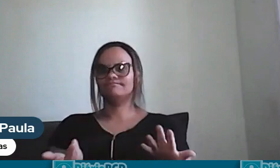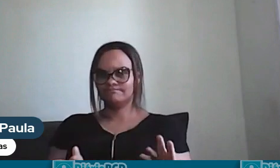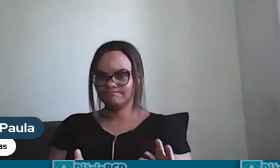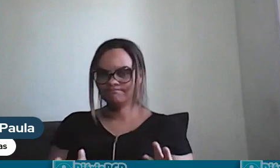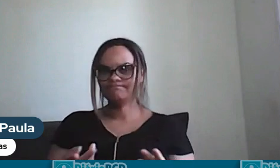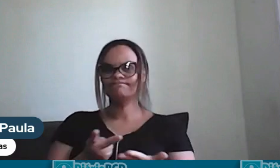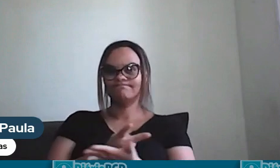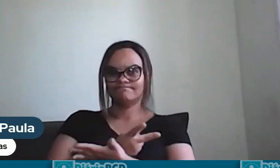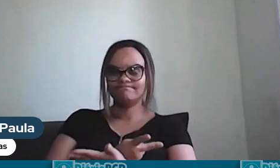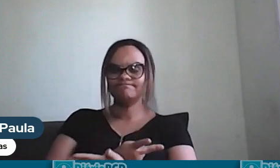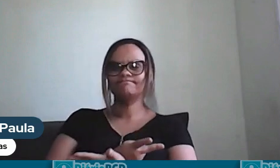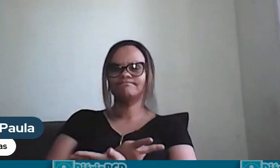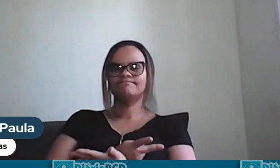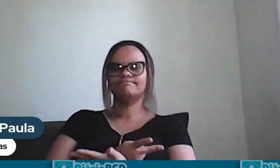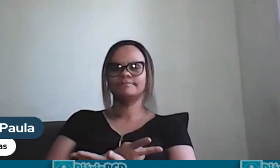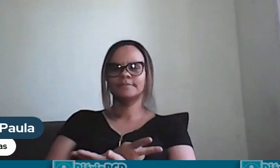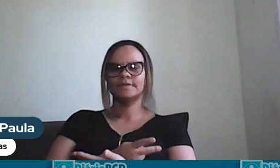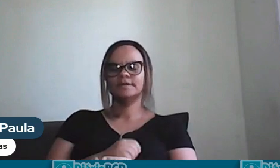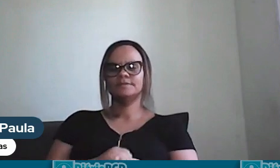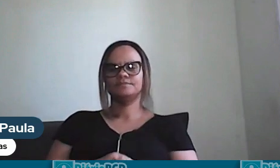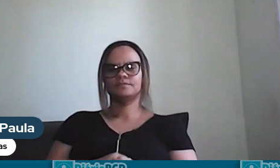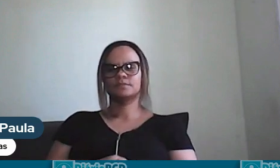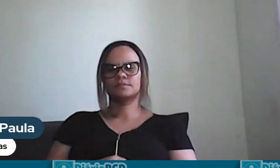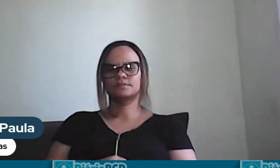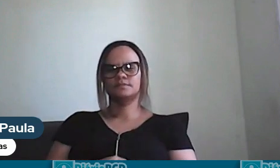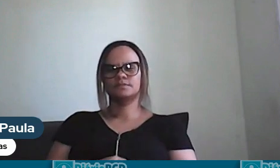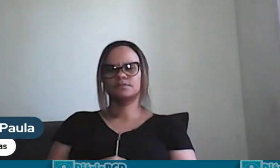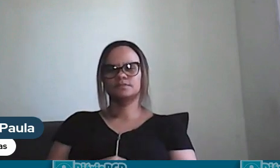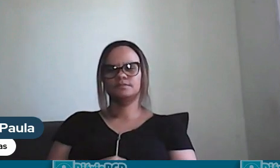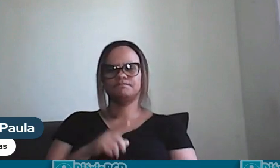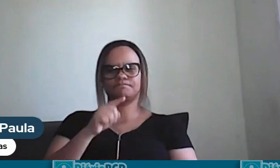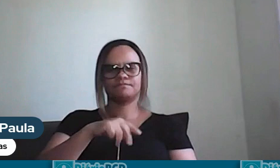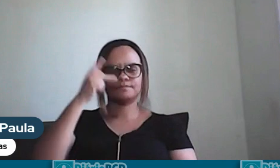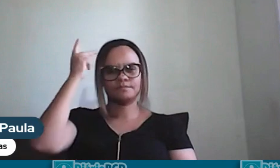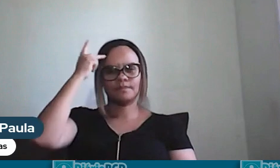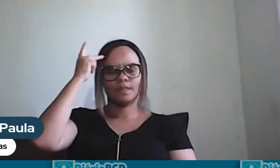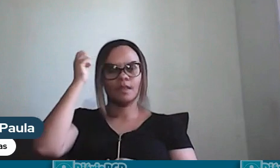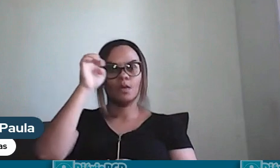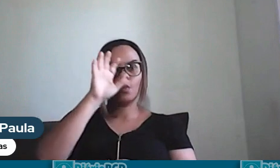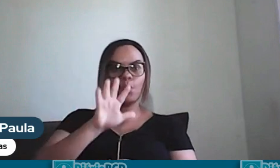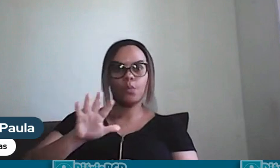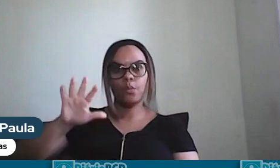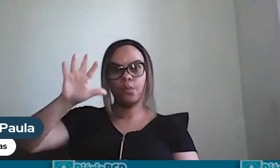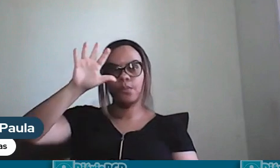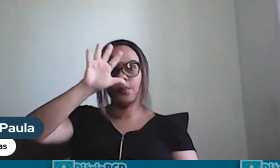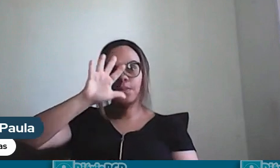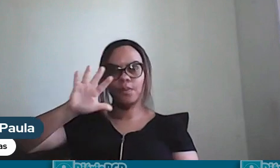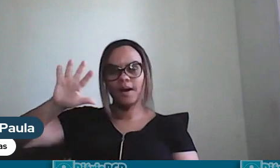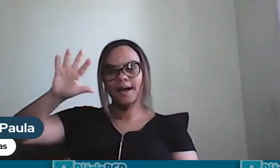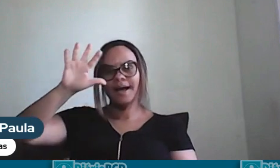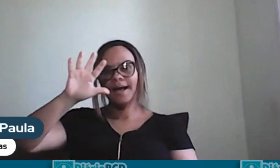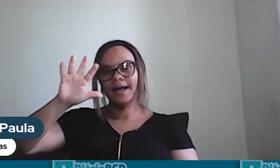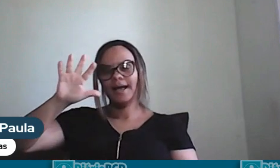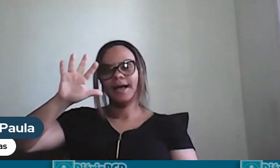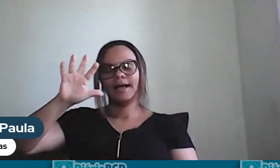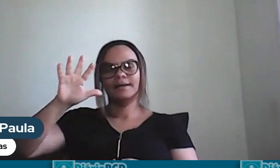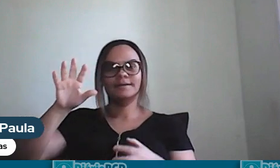algo inexplicável. Aqui é o estado da